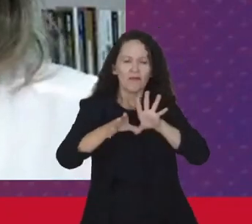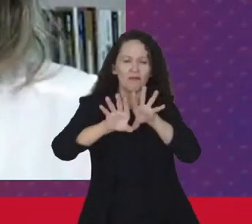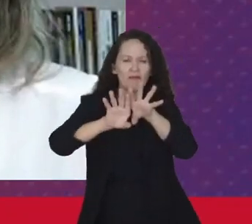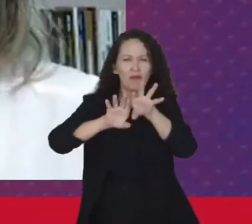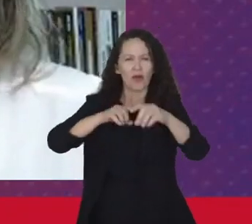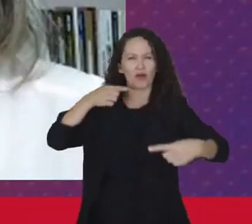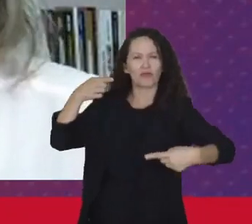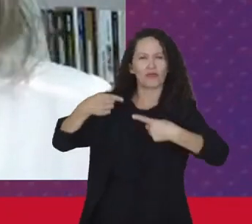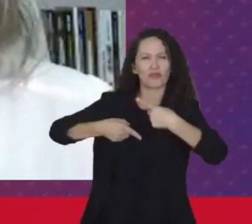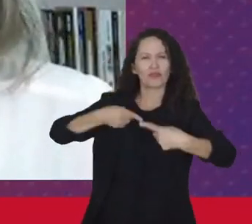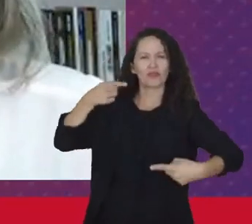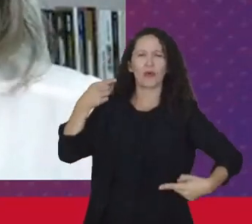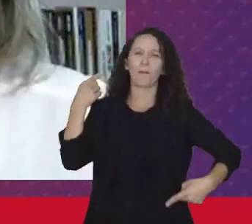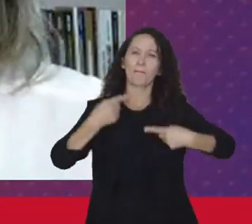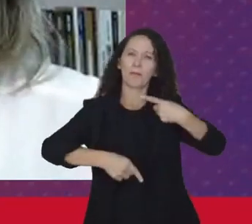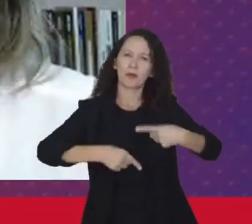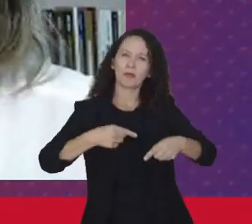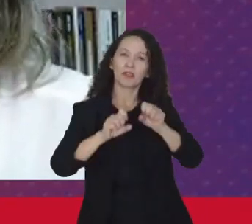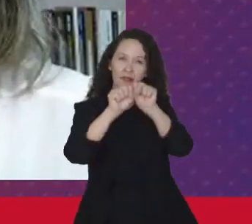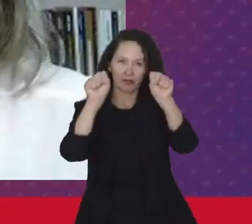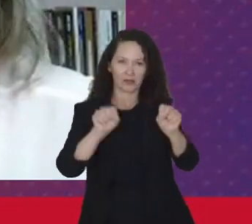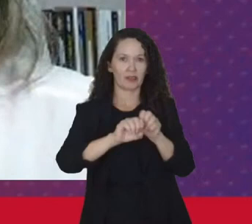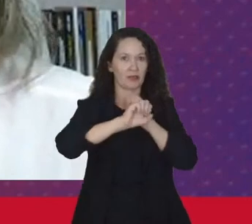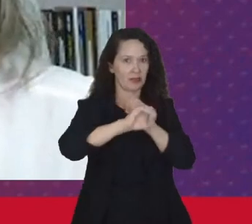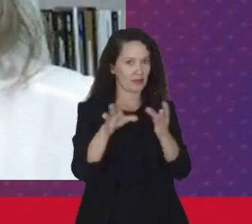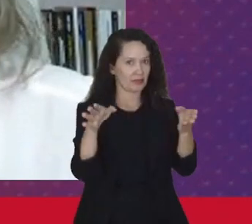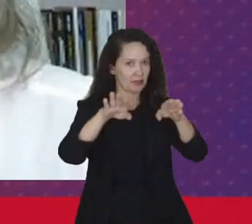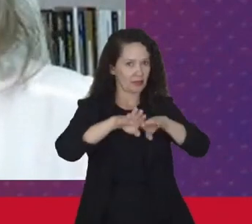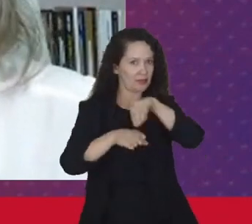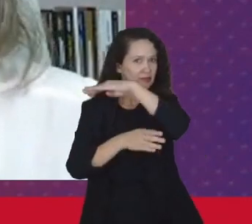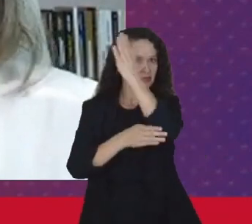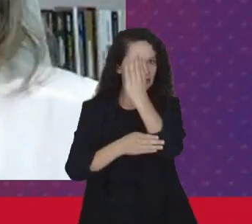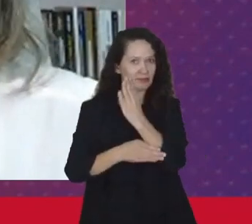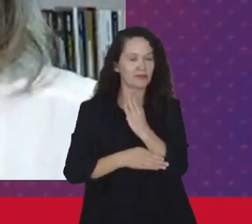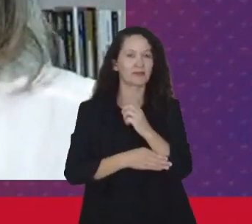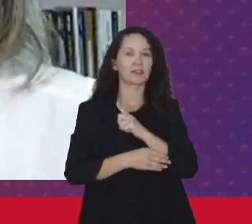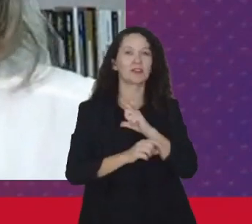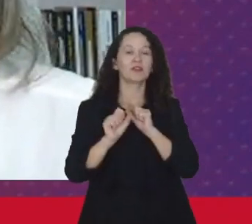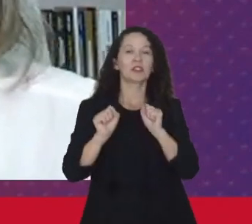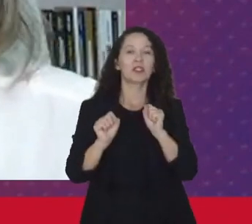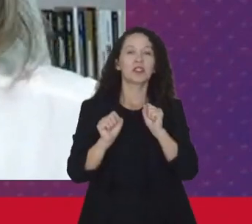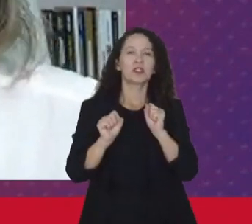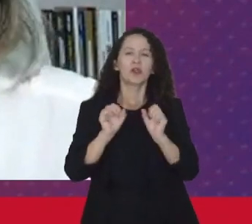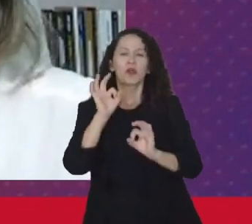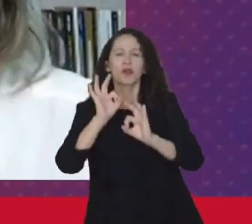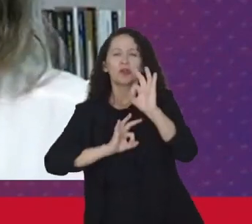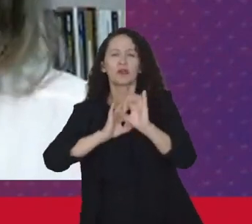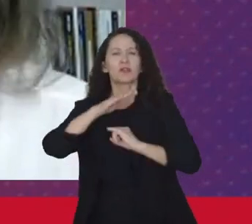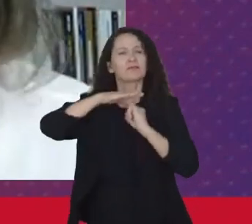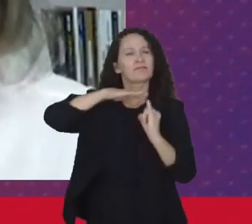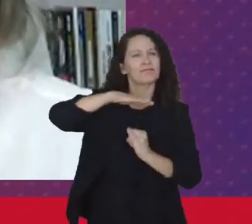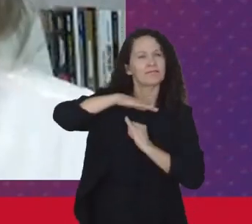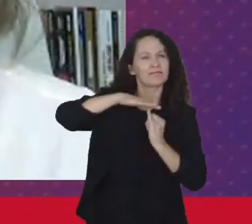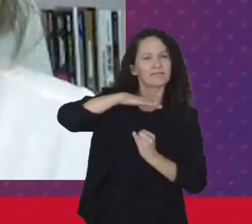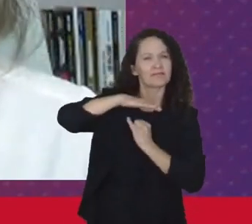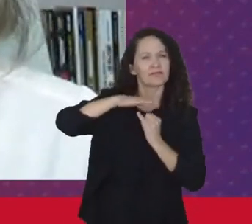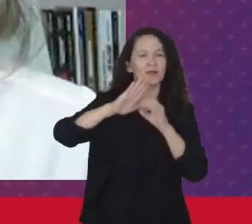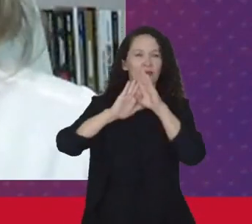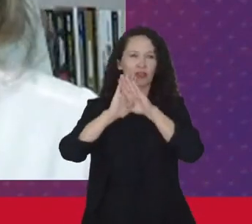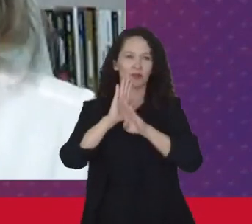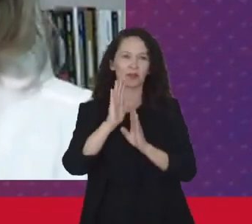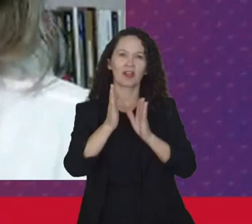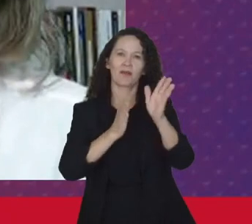e discussão sobre uma política e um sistema educacional inclusivo no Brasil, que culminou na institucionalização de